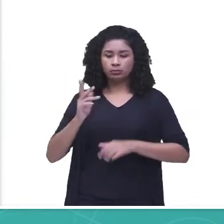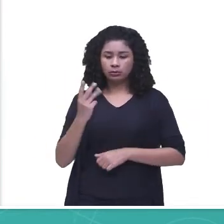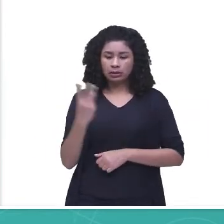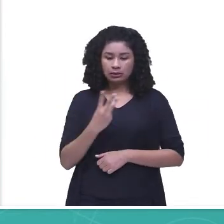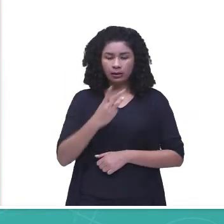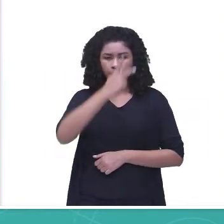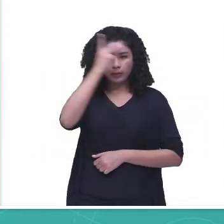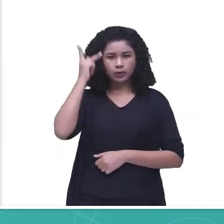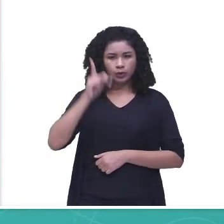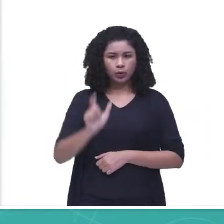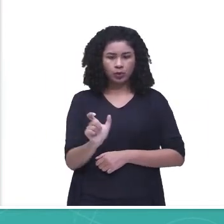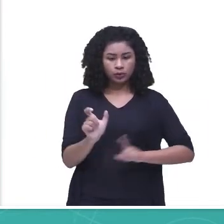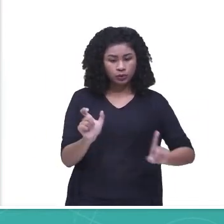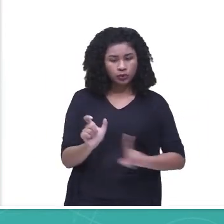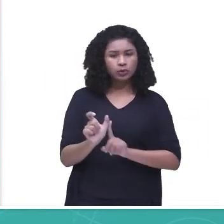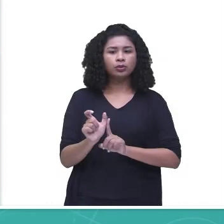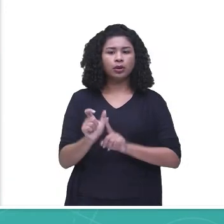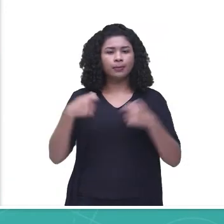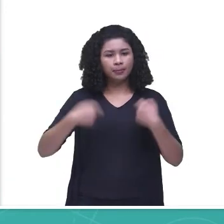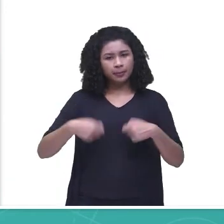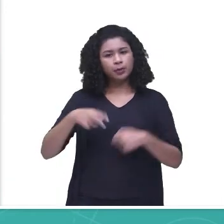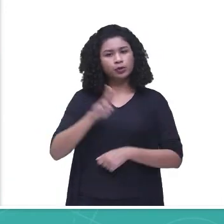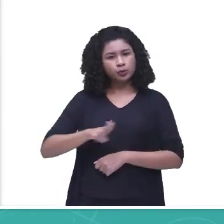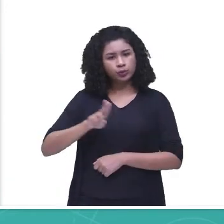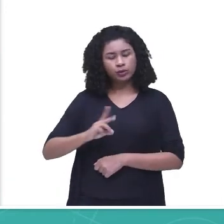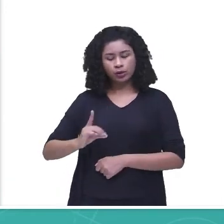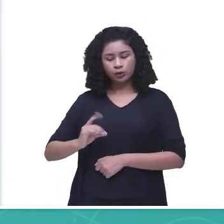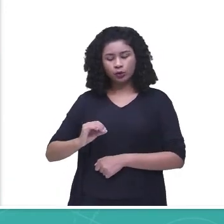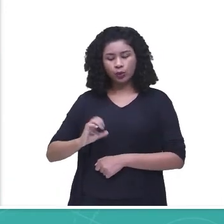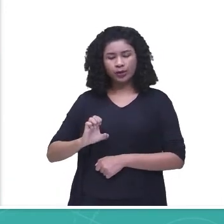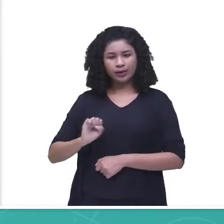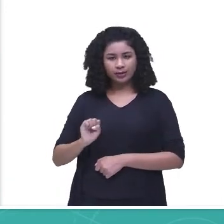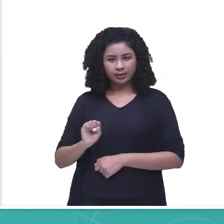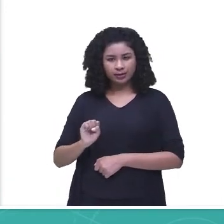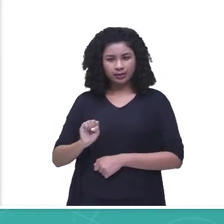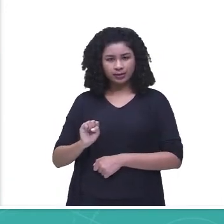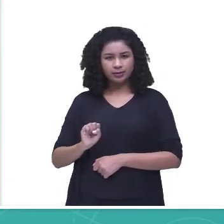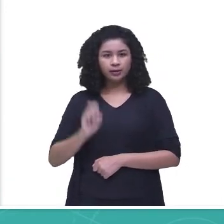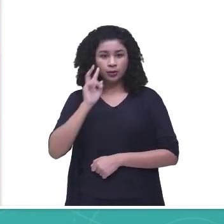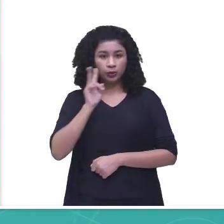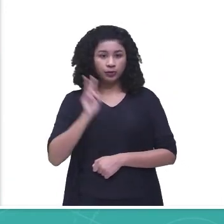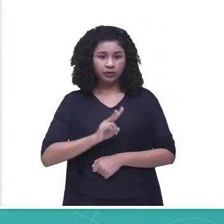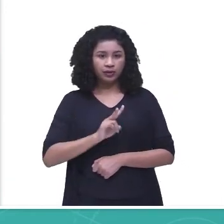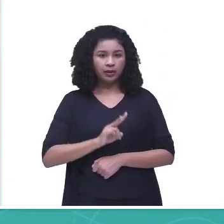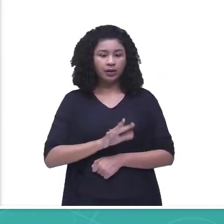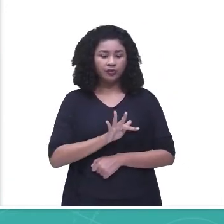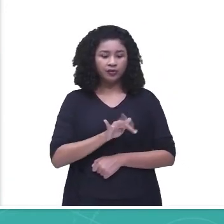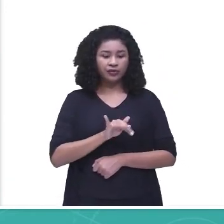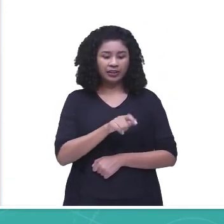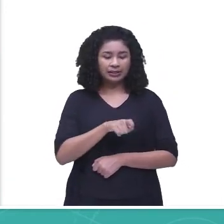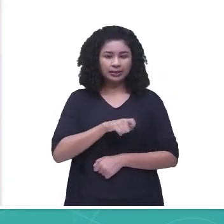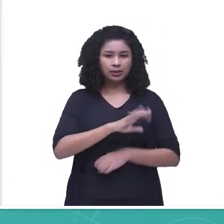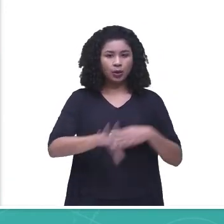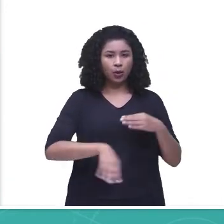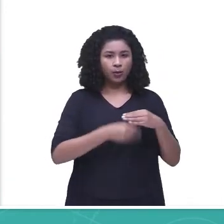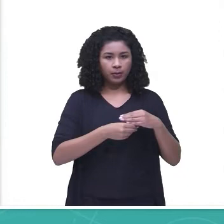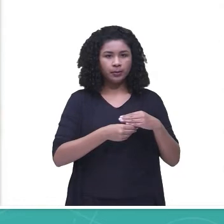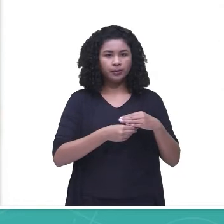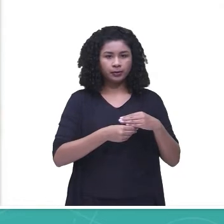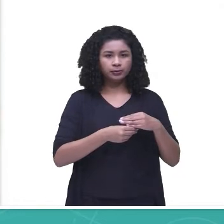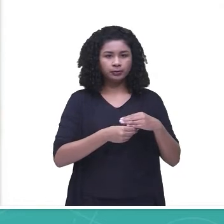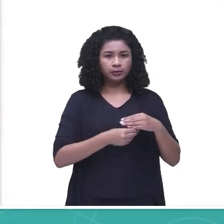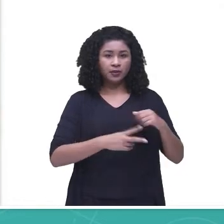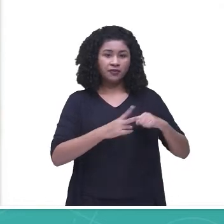singular. Question mark aqui um complemento, verbo principal. Então eu tenho verbo